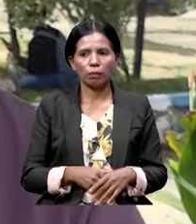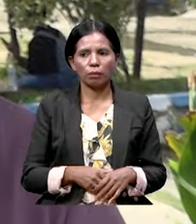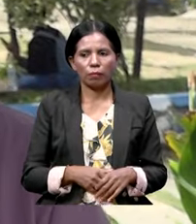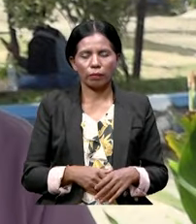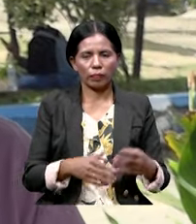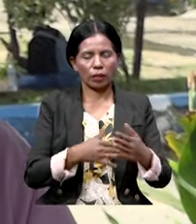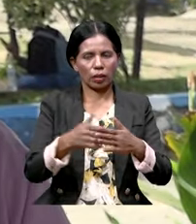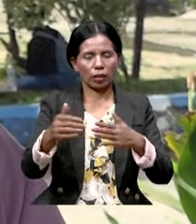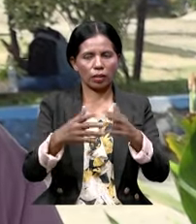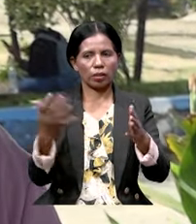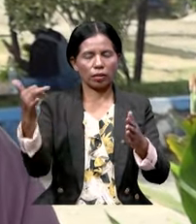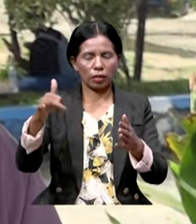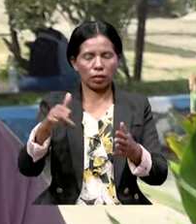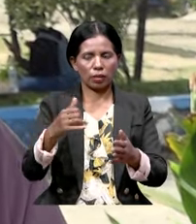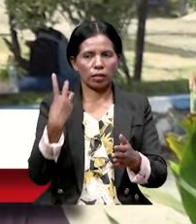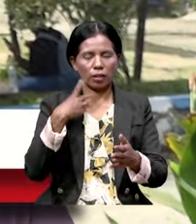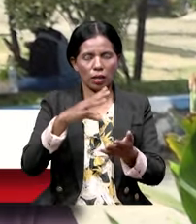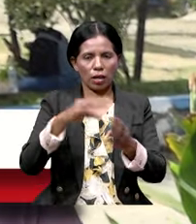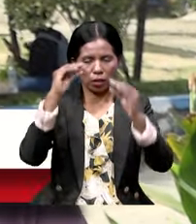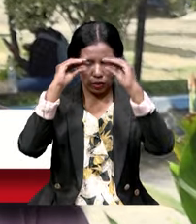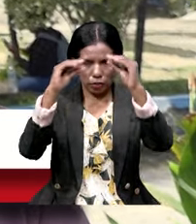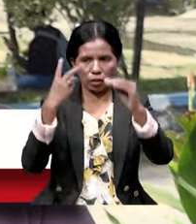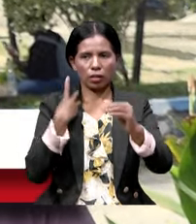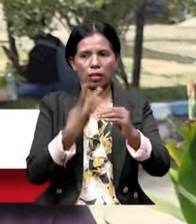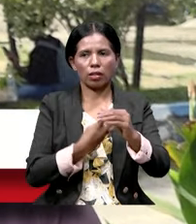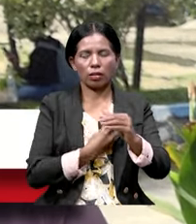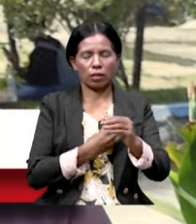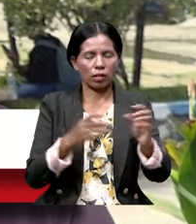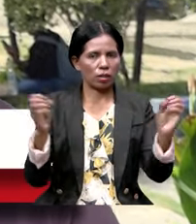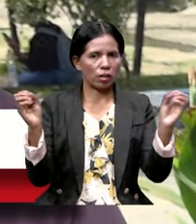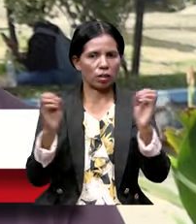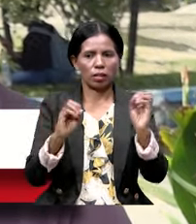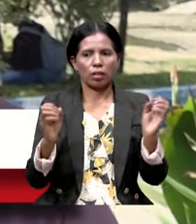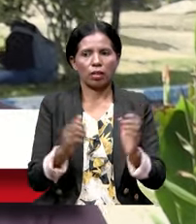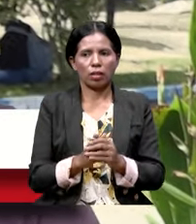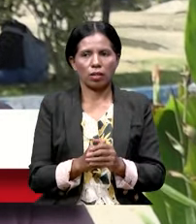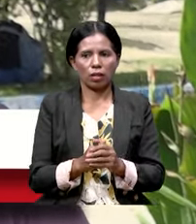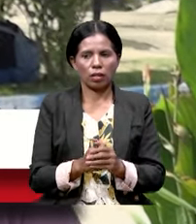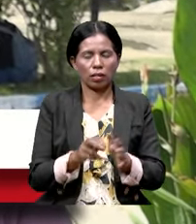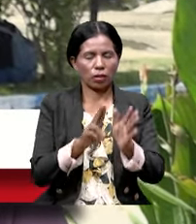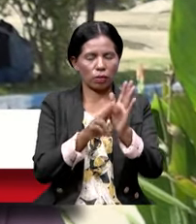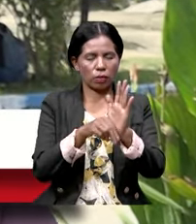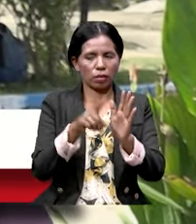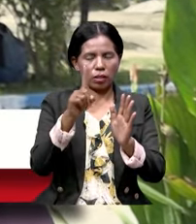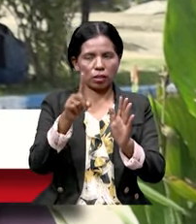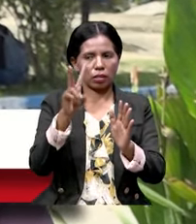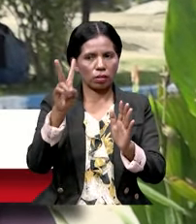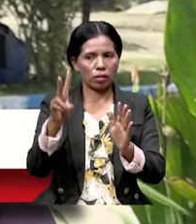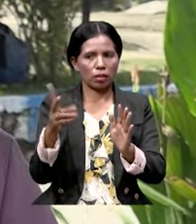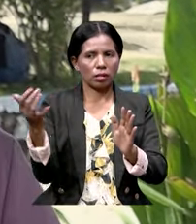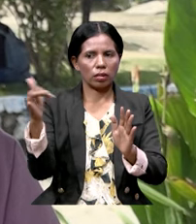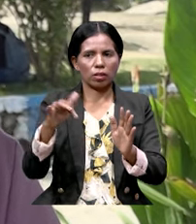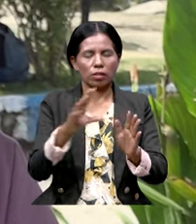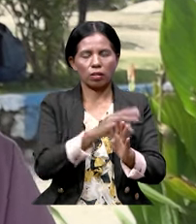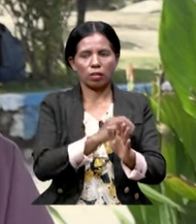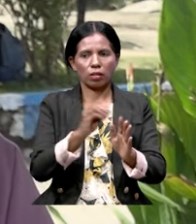dala rumah kada vez sira tama ita aula ne menus liu la to kada vez oras ida o oras rua sir la marka to